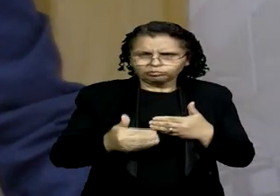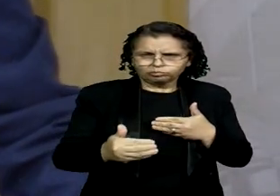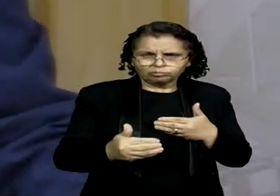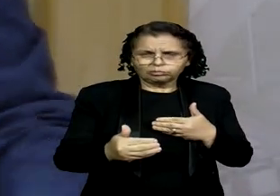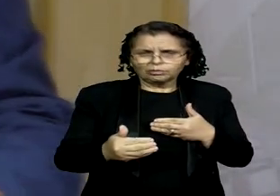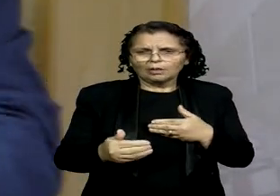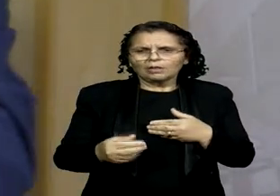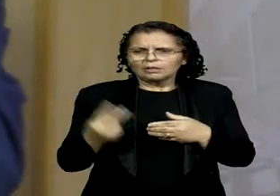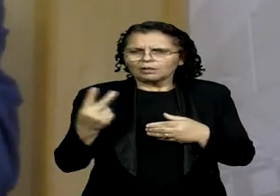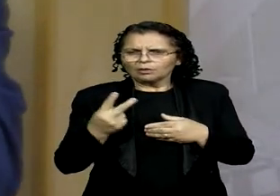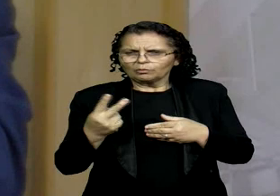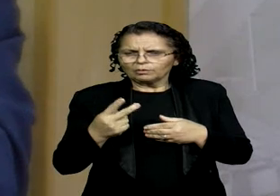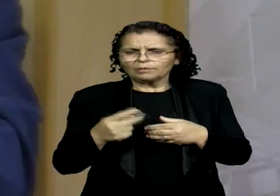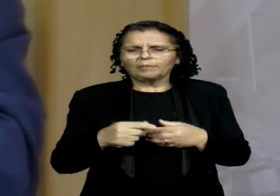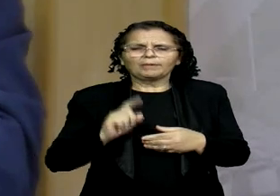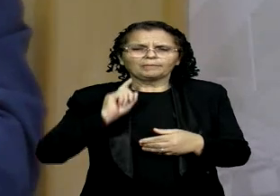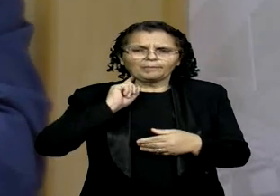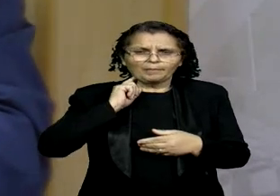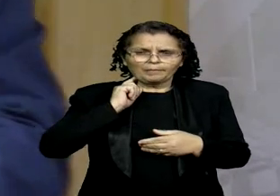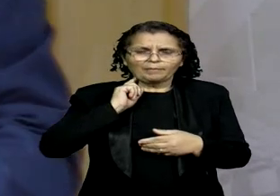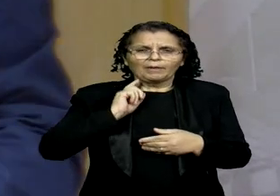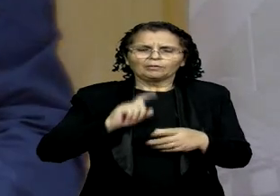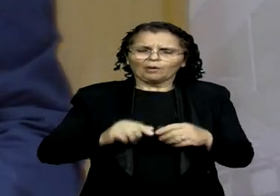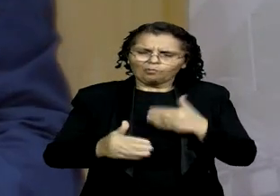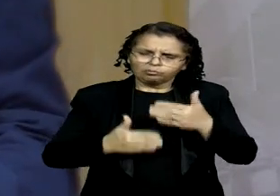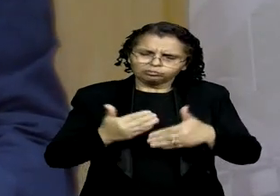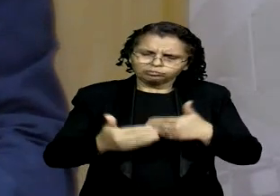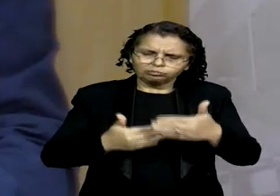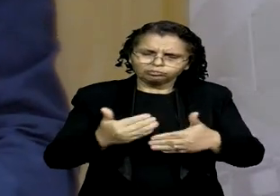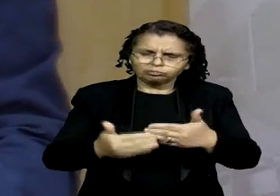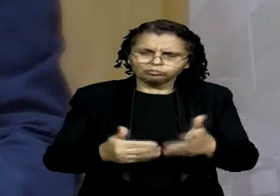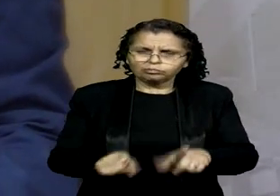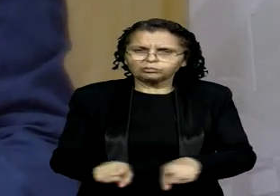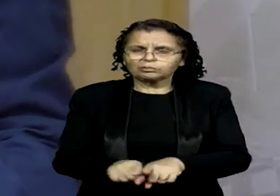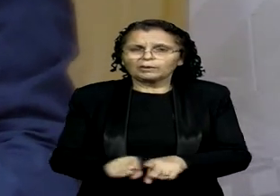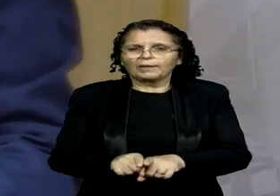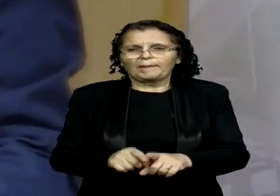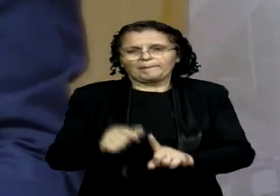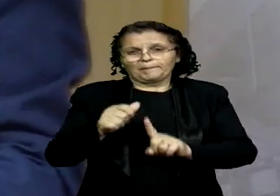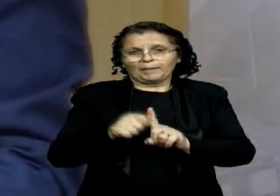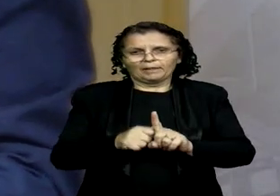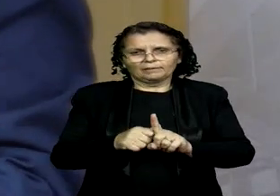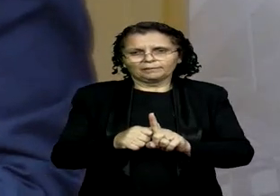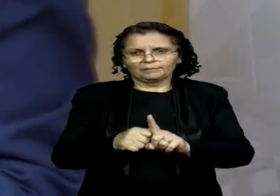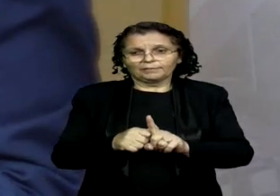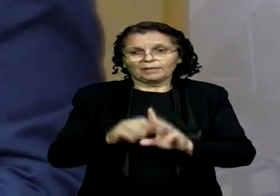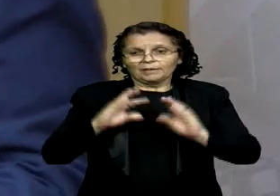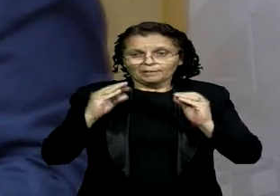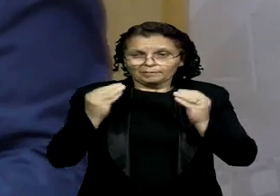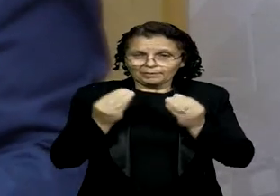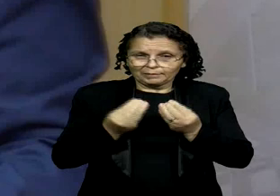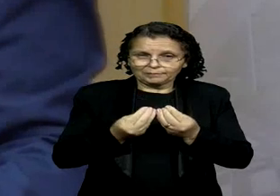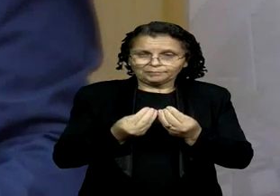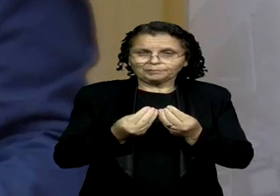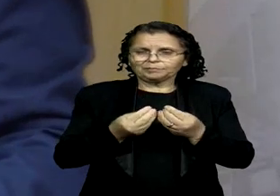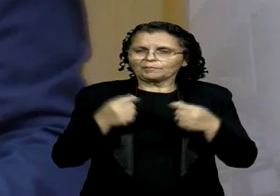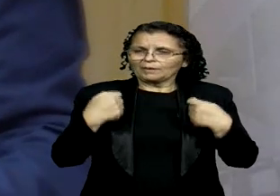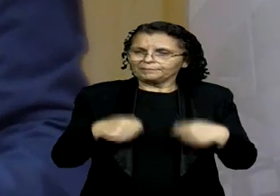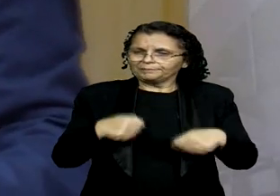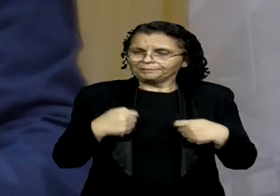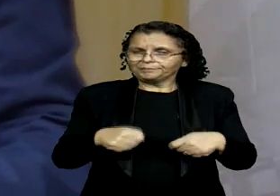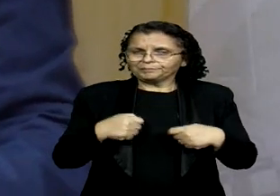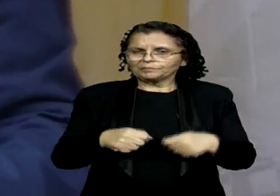semana de maio, nós possamos ter, ou ao longo de todo esse mês, porque mês é o mês da família, e nós